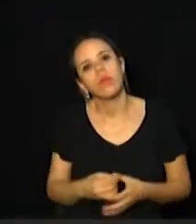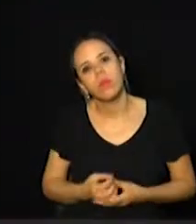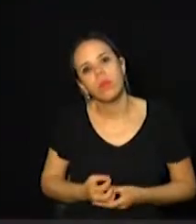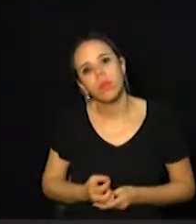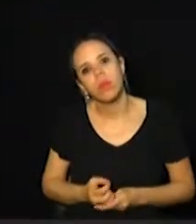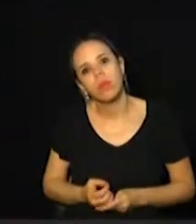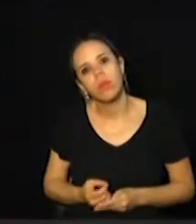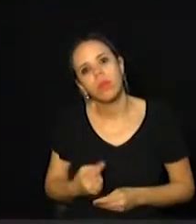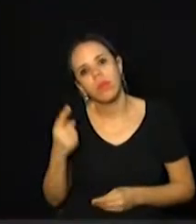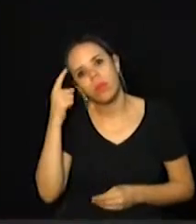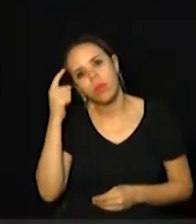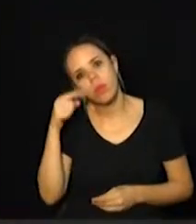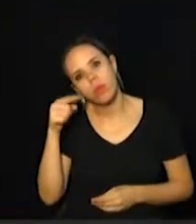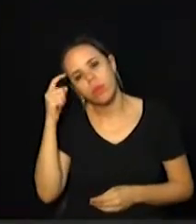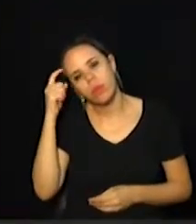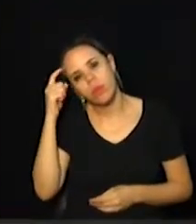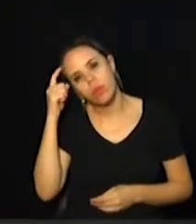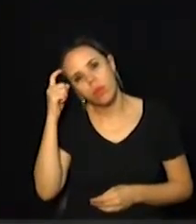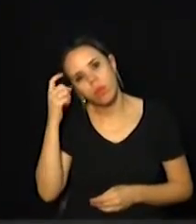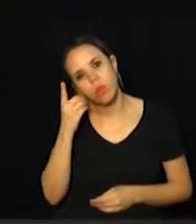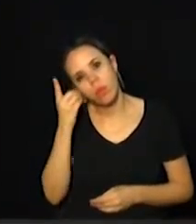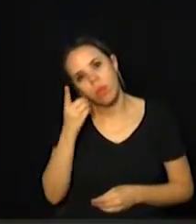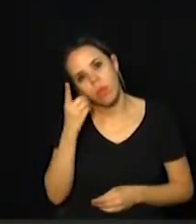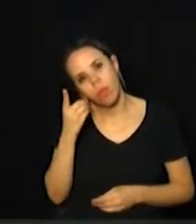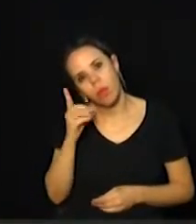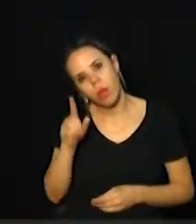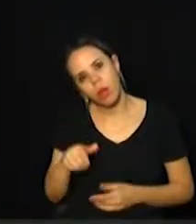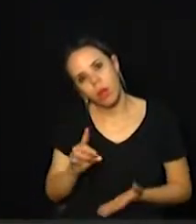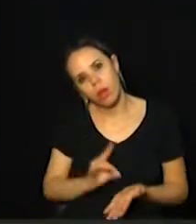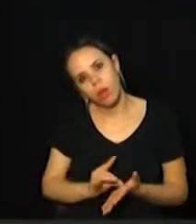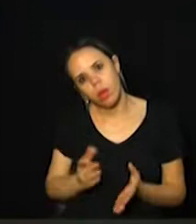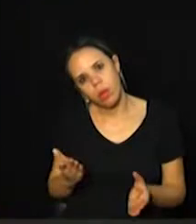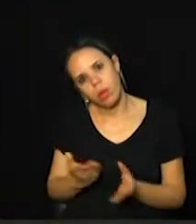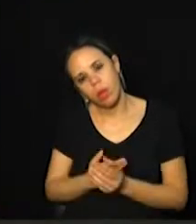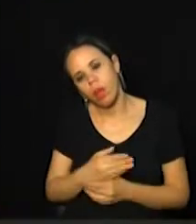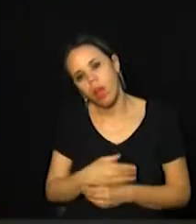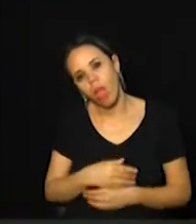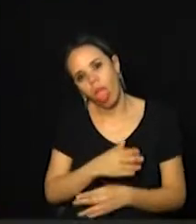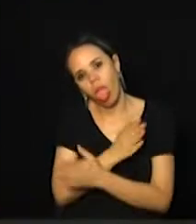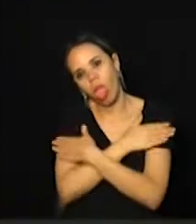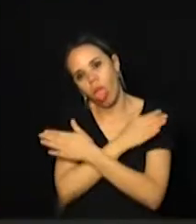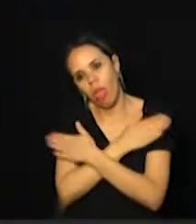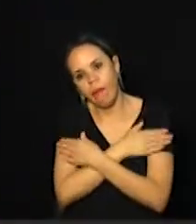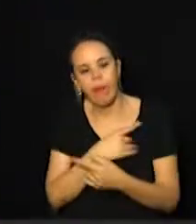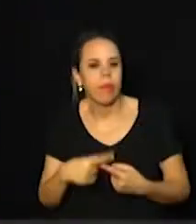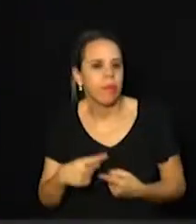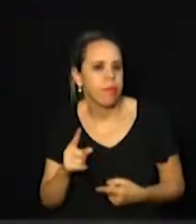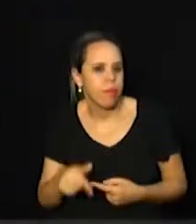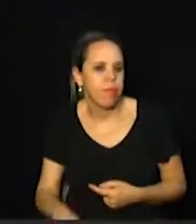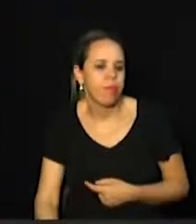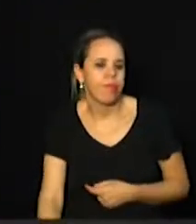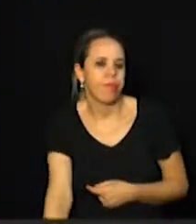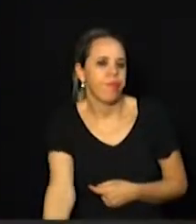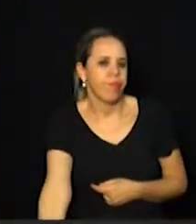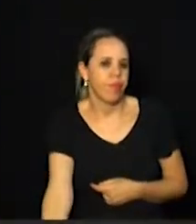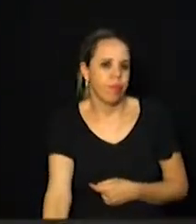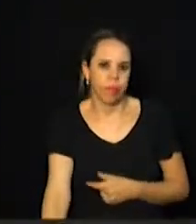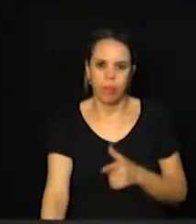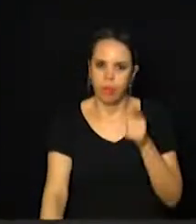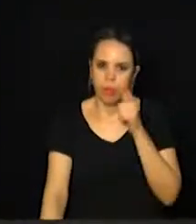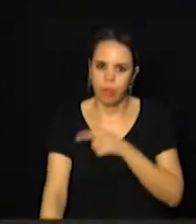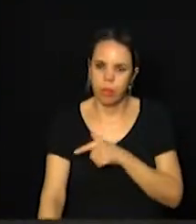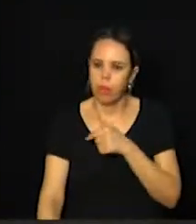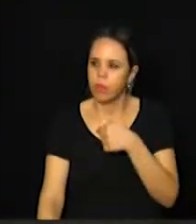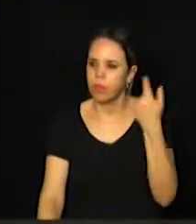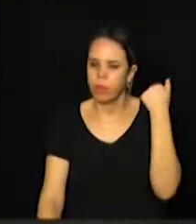Quê que nós podemos pensar de um deputado que é realmente um vândalo porque ele é um vândalo ele ganhou